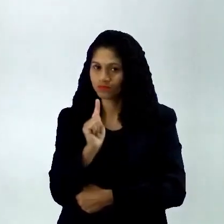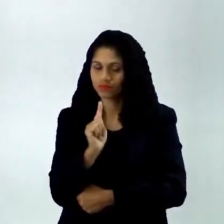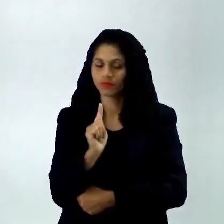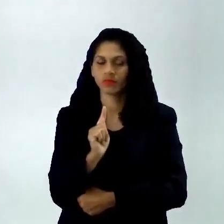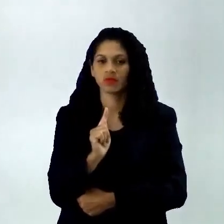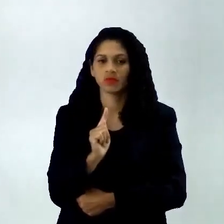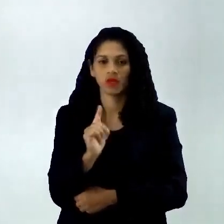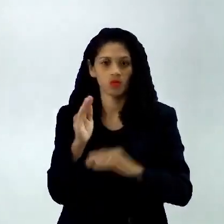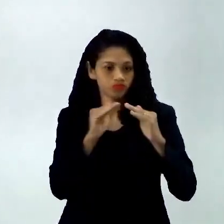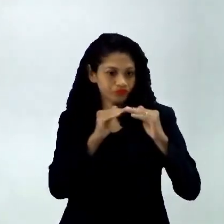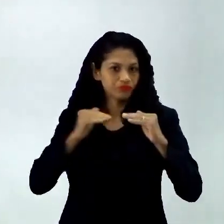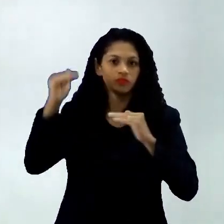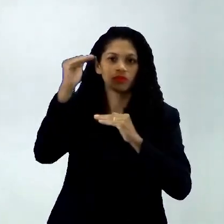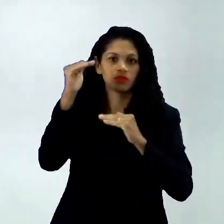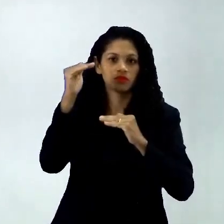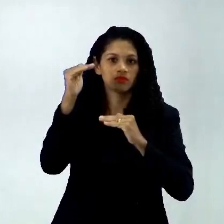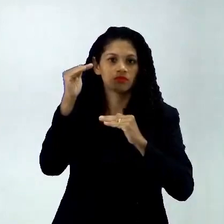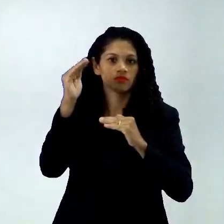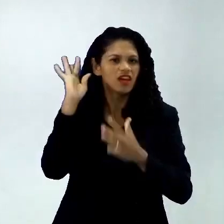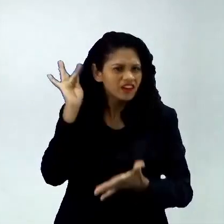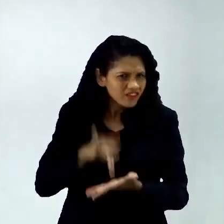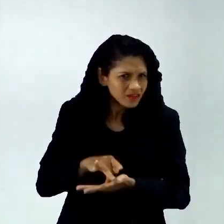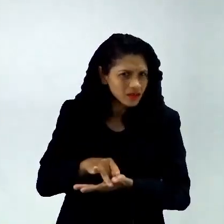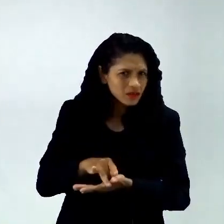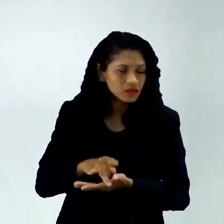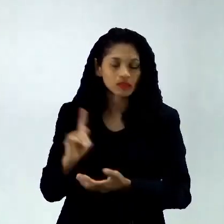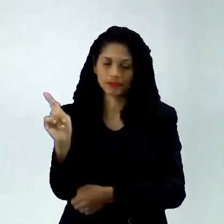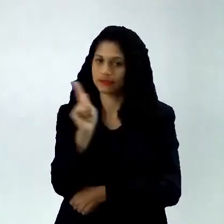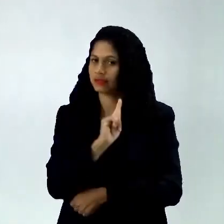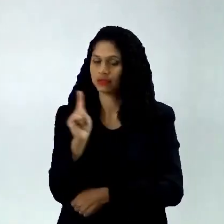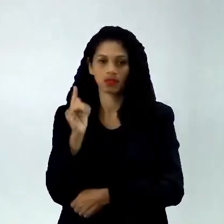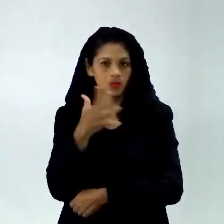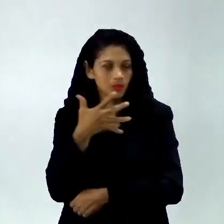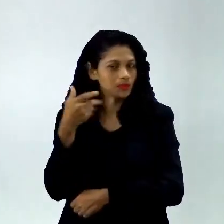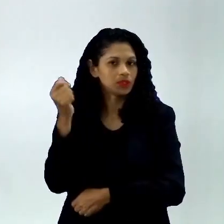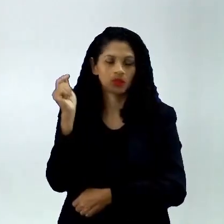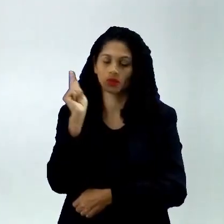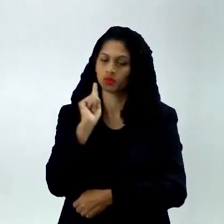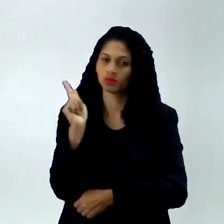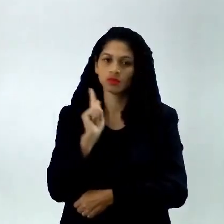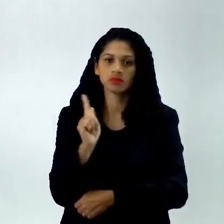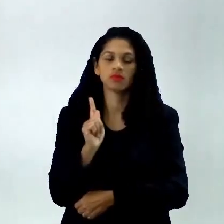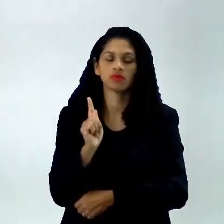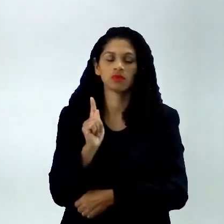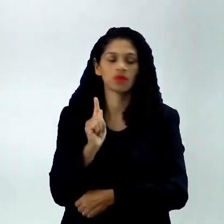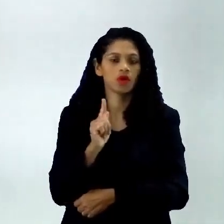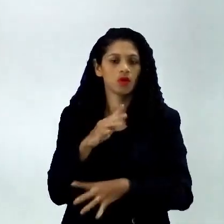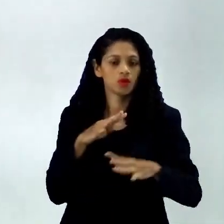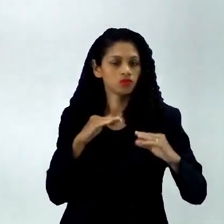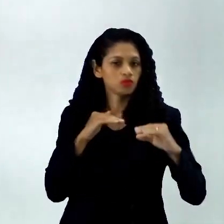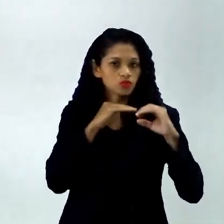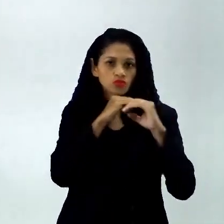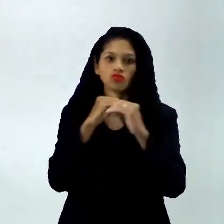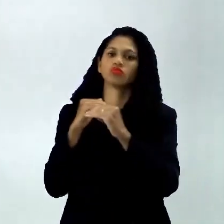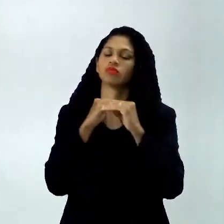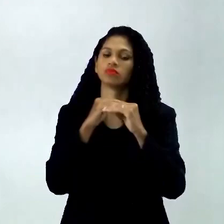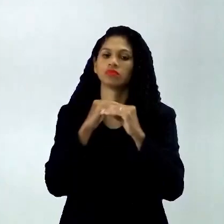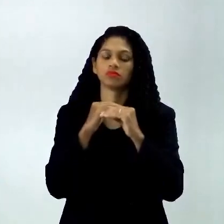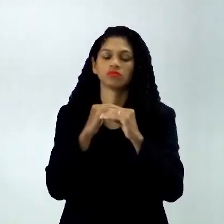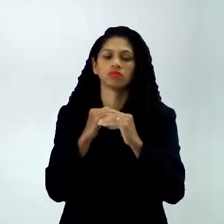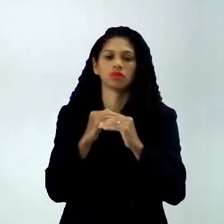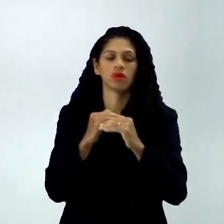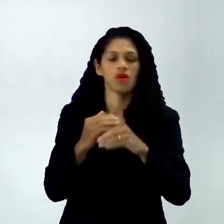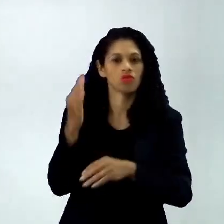superior. Isso é real? Não, não existe uma cultura melhor que a outra. São culturas distintas, são conhecimentos distintos, saberes